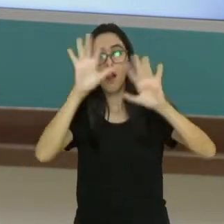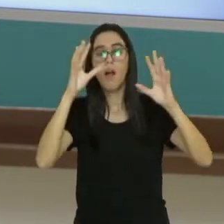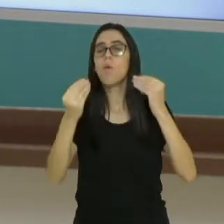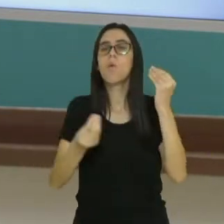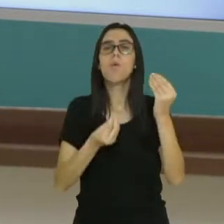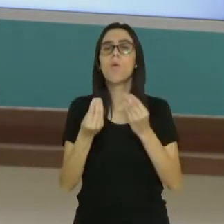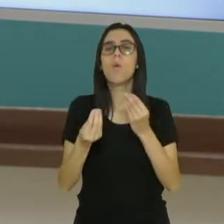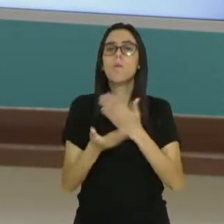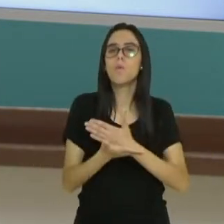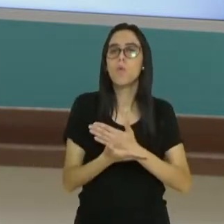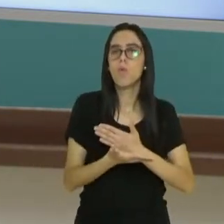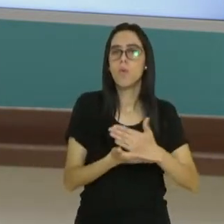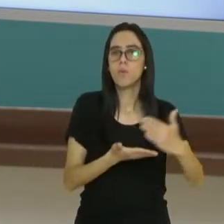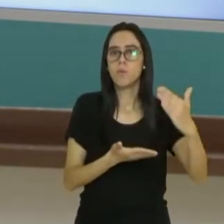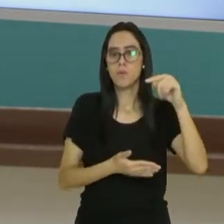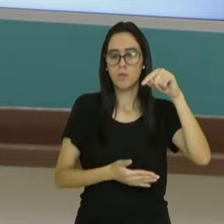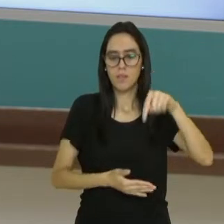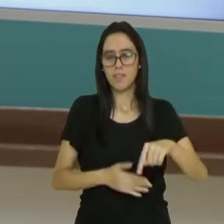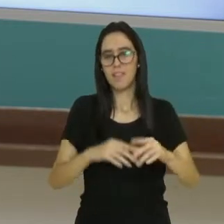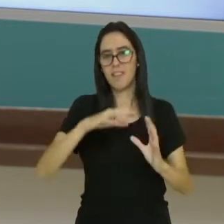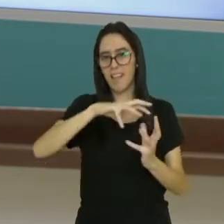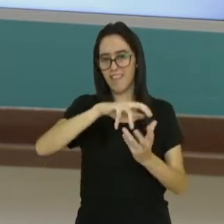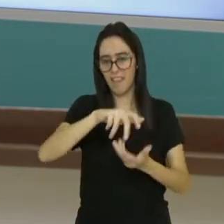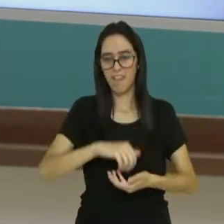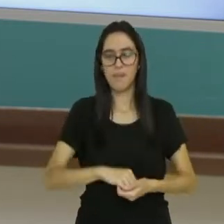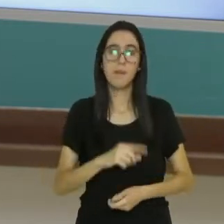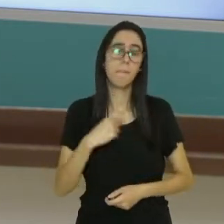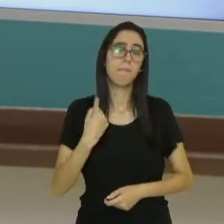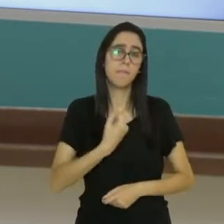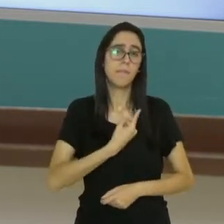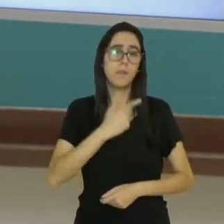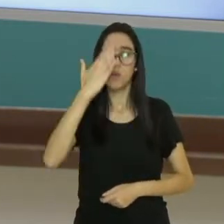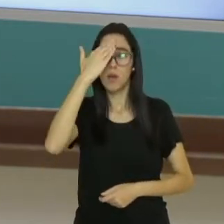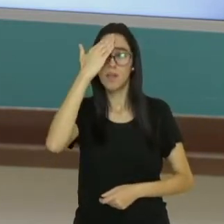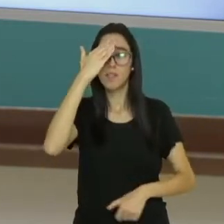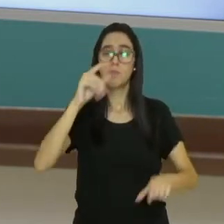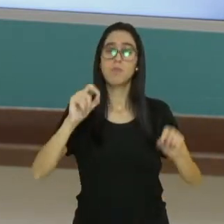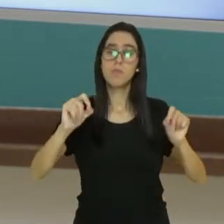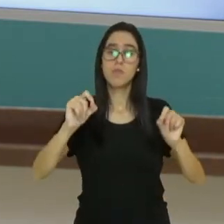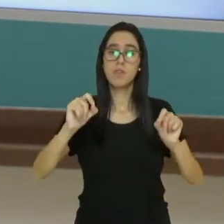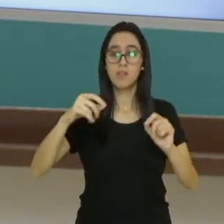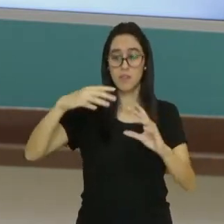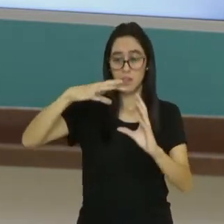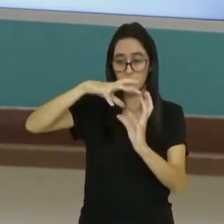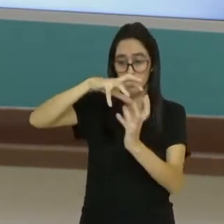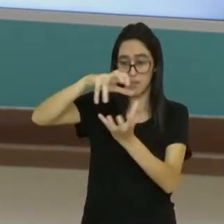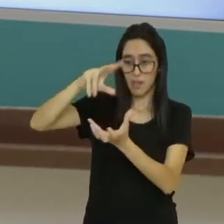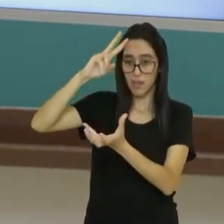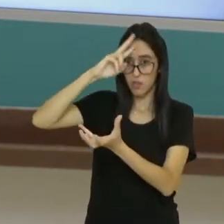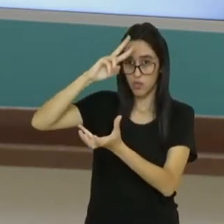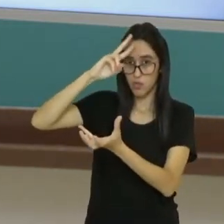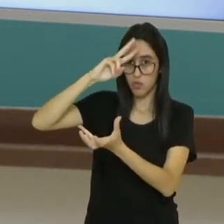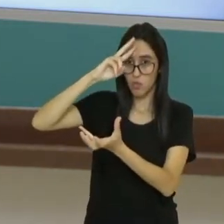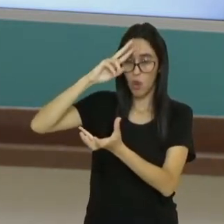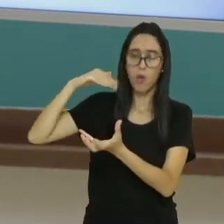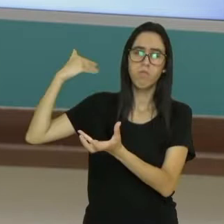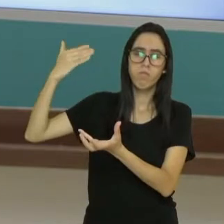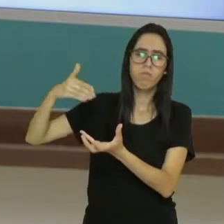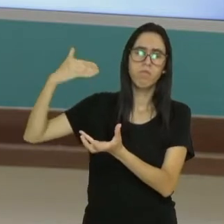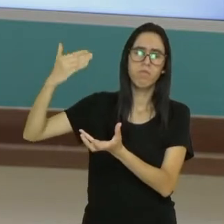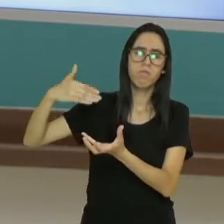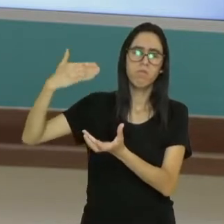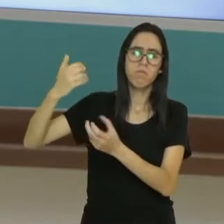tudo isso aconteceu na Terra. Nós sabemos que a própria história da Terra vai se